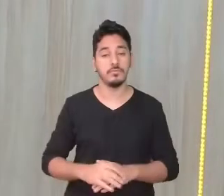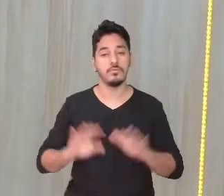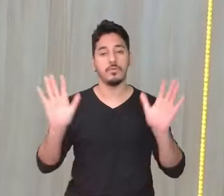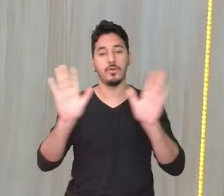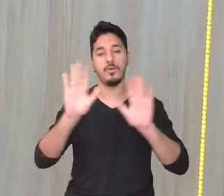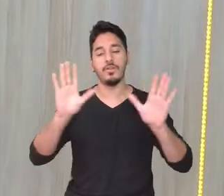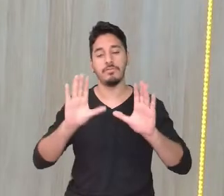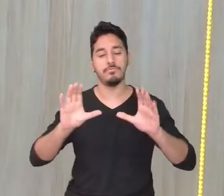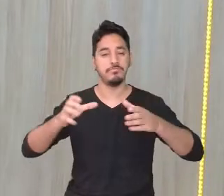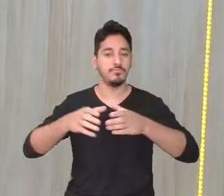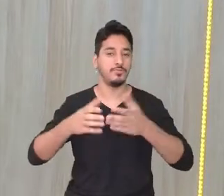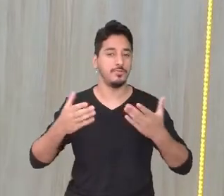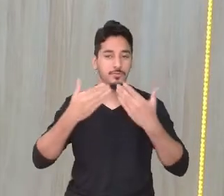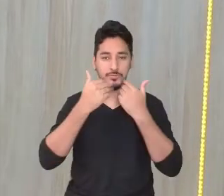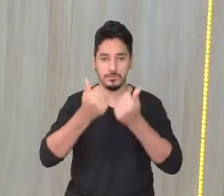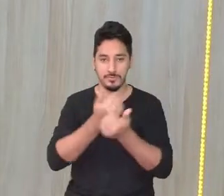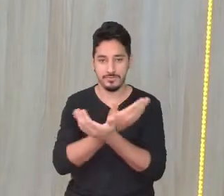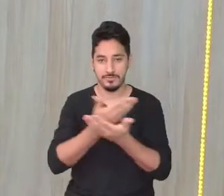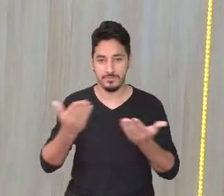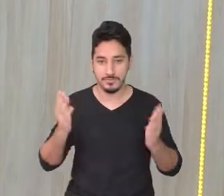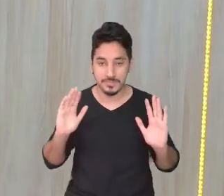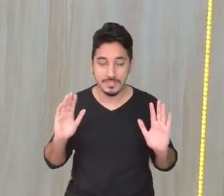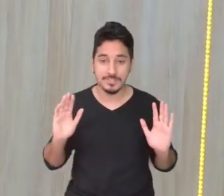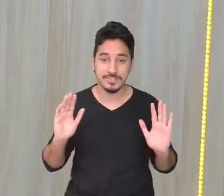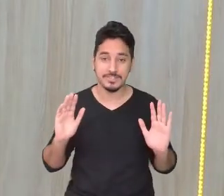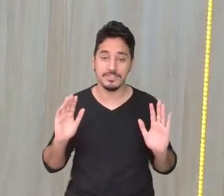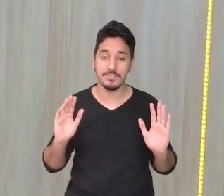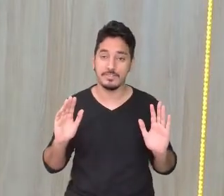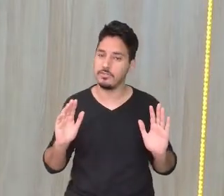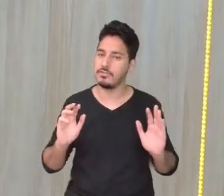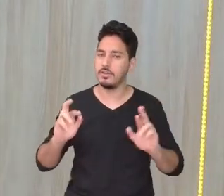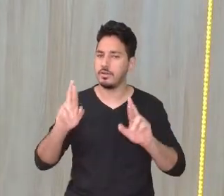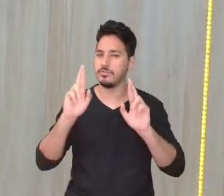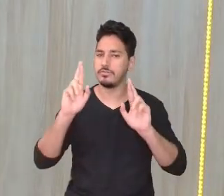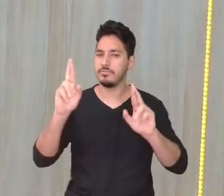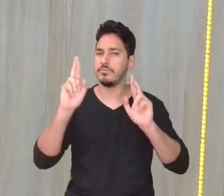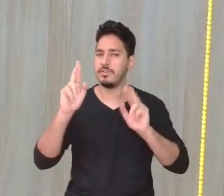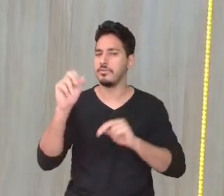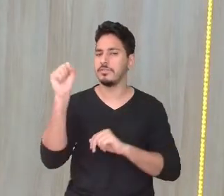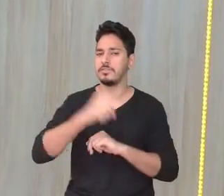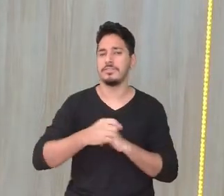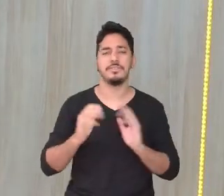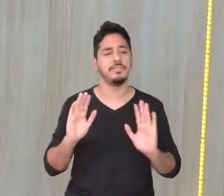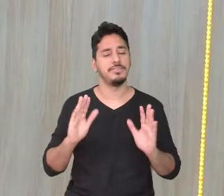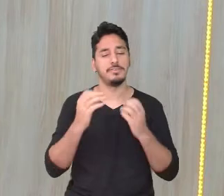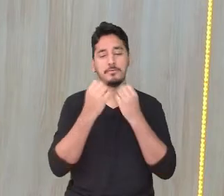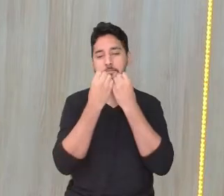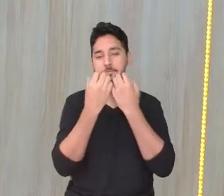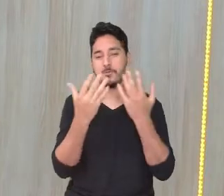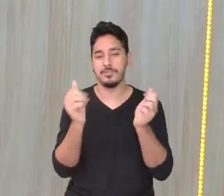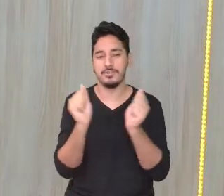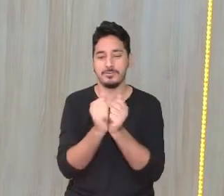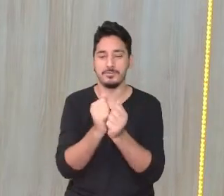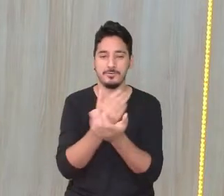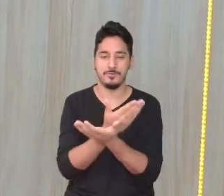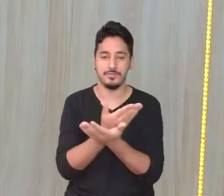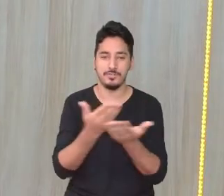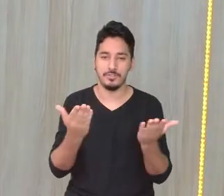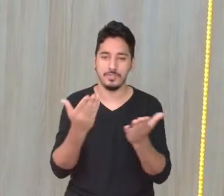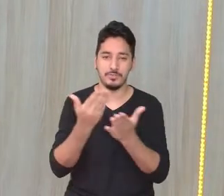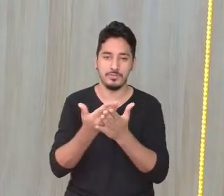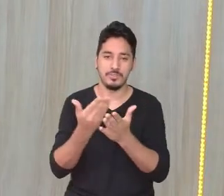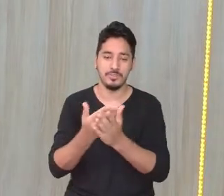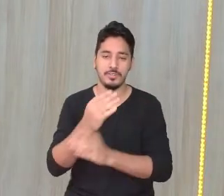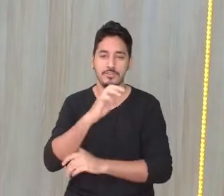Olá, turma! Tudo bem com vocês? Eu espero que sim, não é? Que bom estar aqui com você, estudante